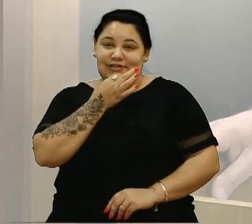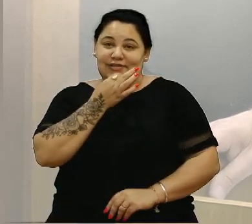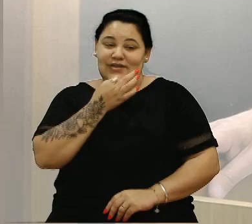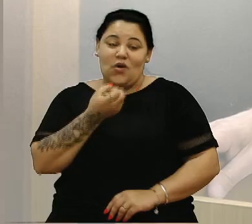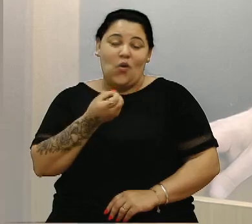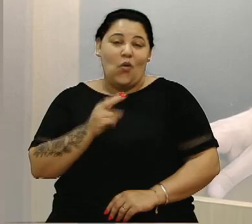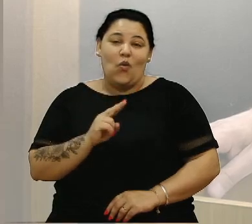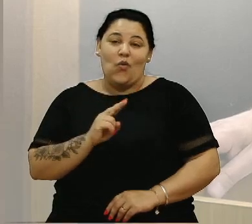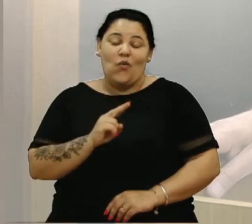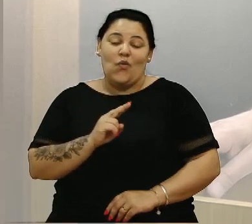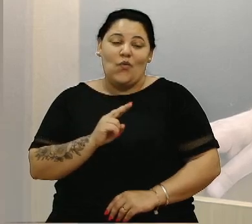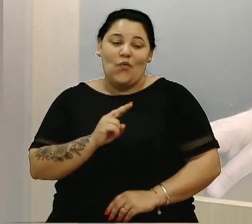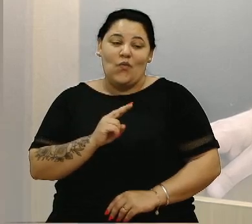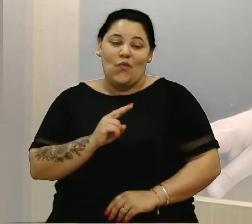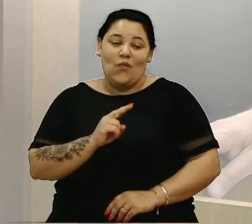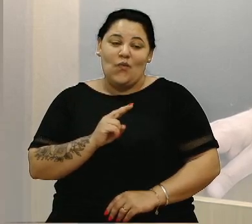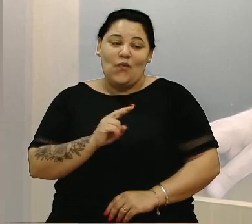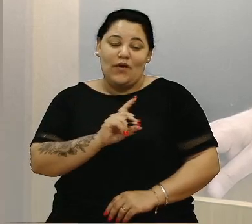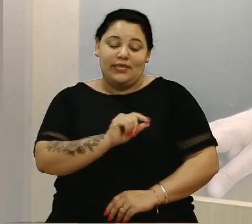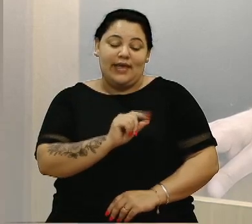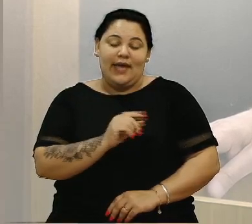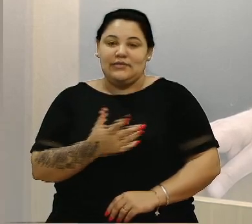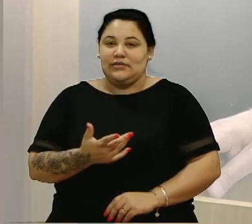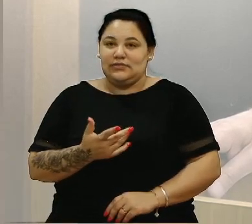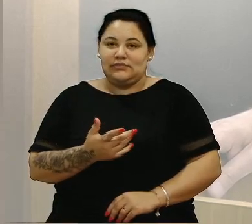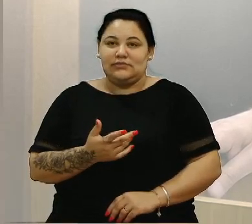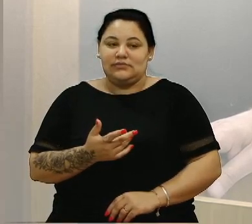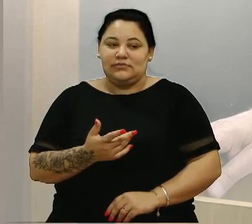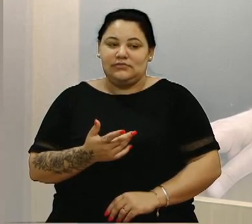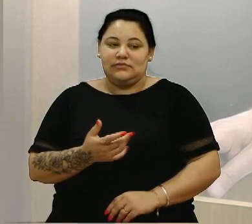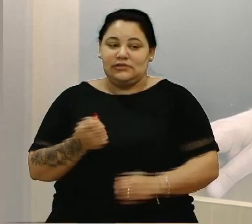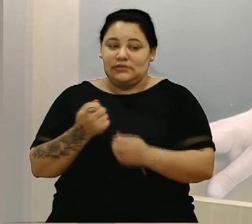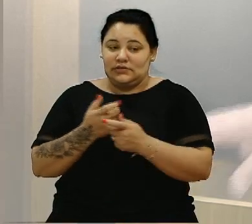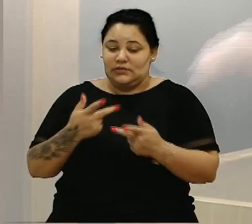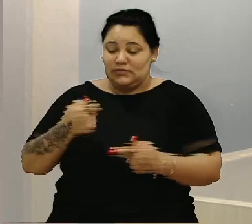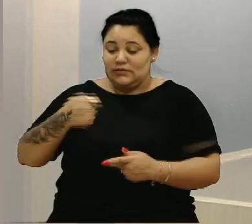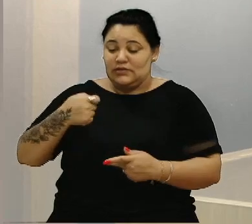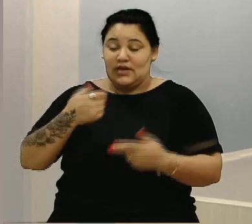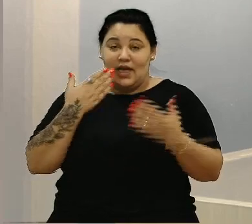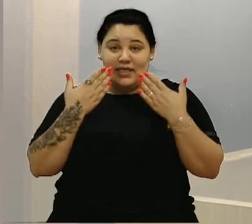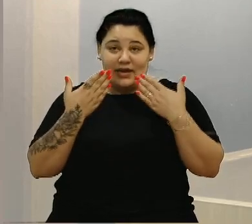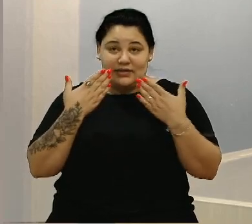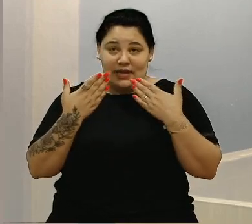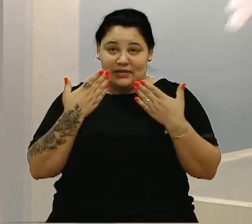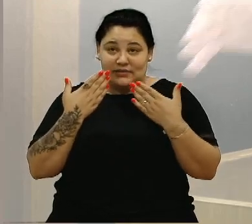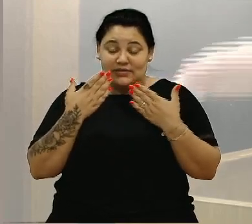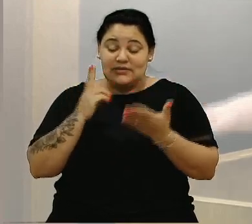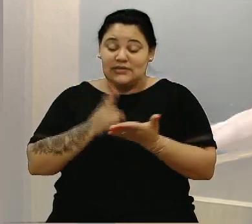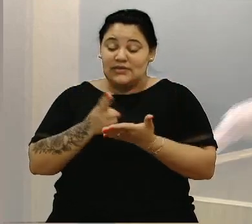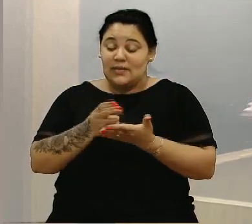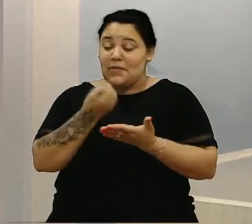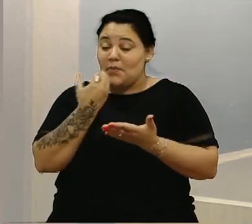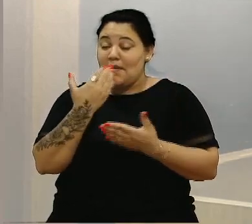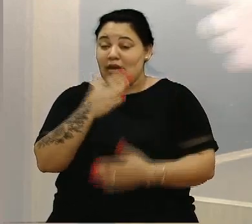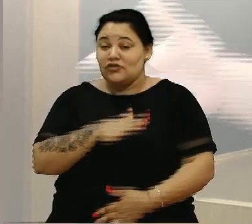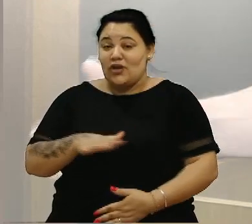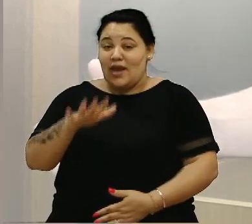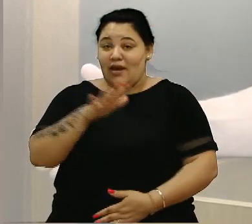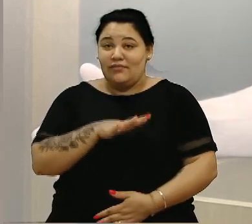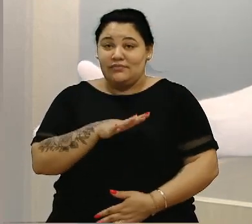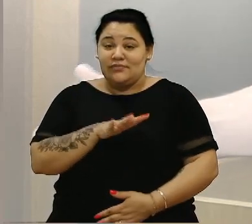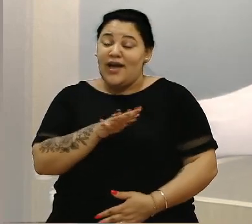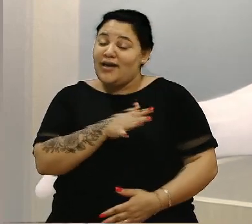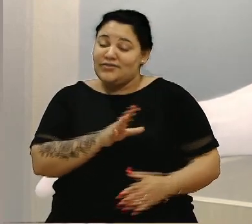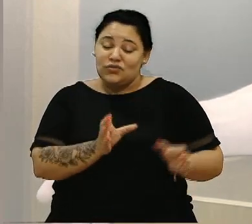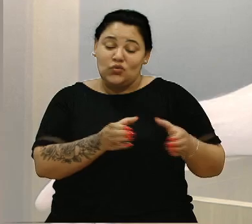por um processo interno. Então, é isso que tem que ser avaliado, sempre o bem comum. Às vezes, um grupo talvez não fique satisfeito